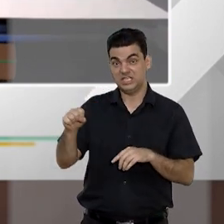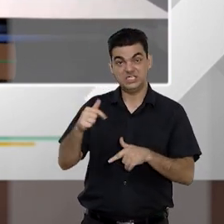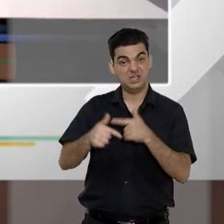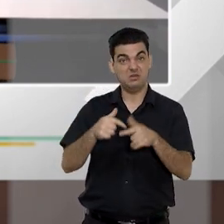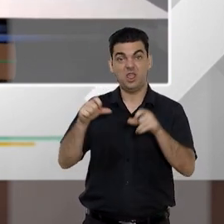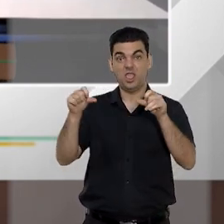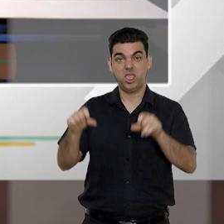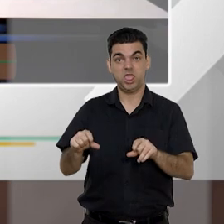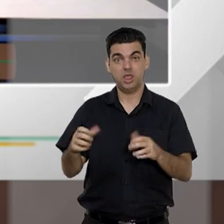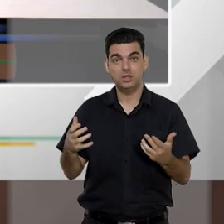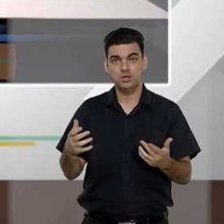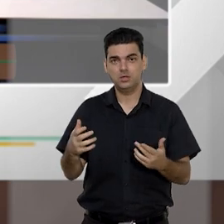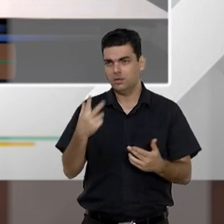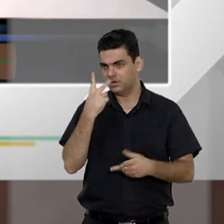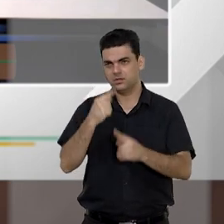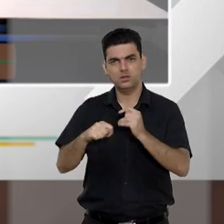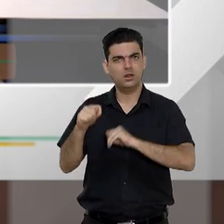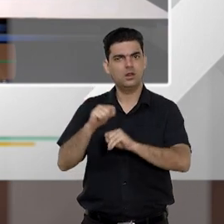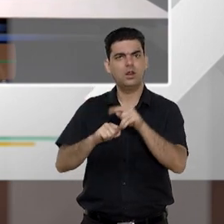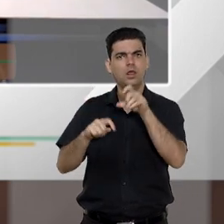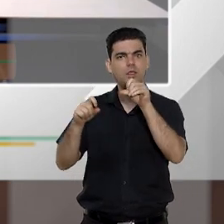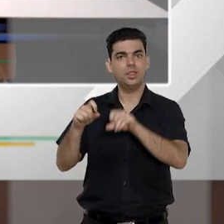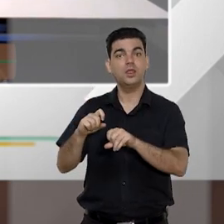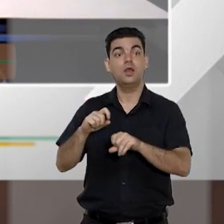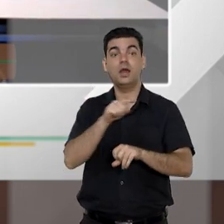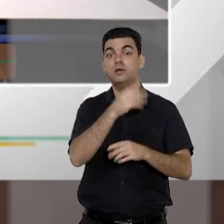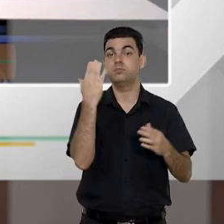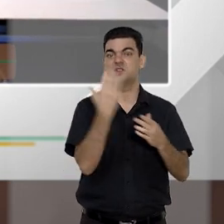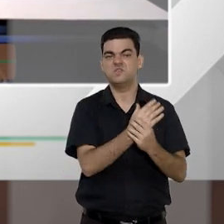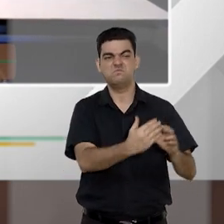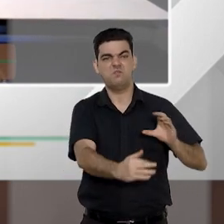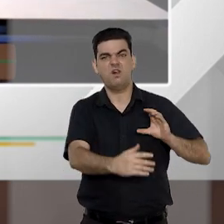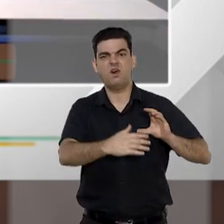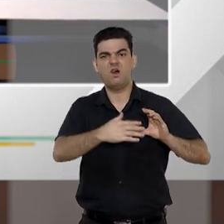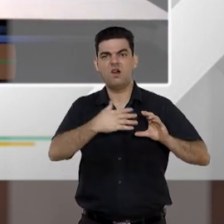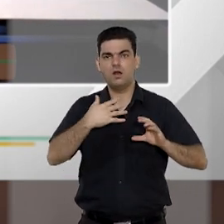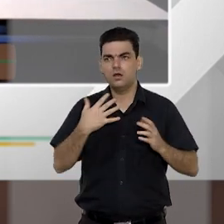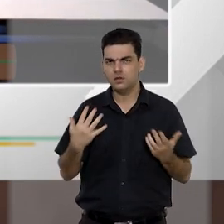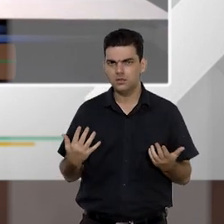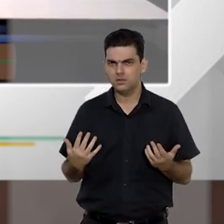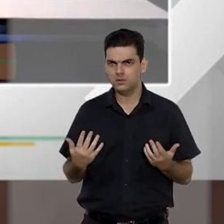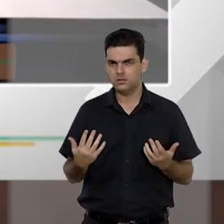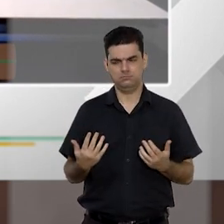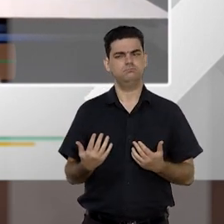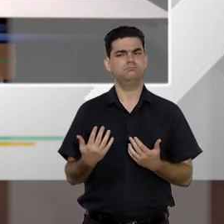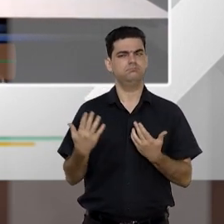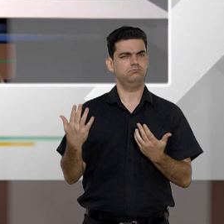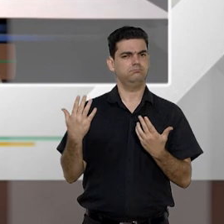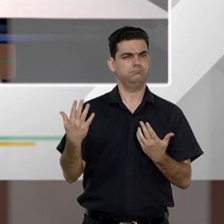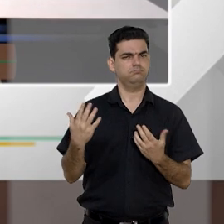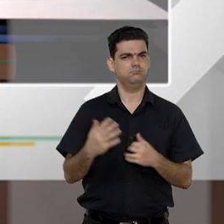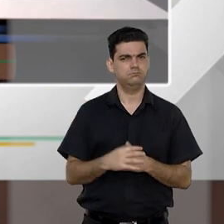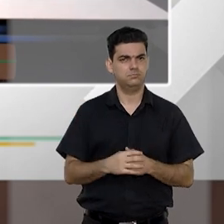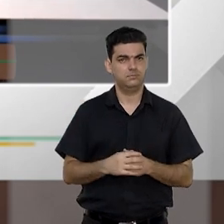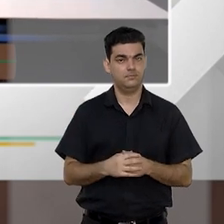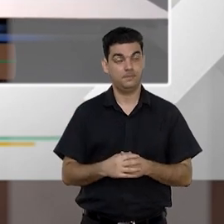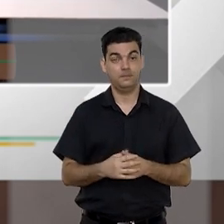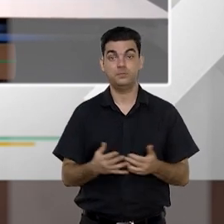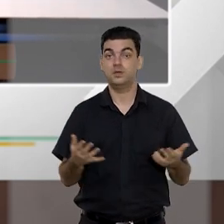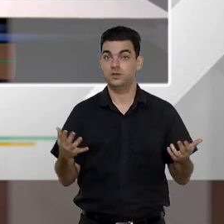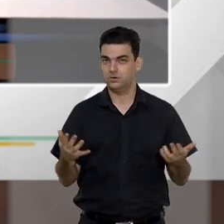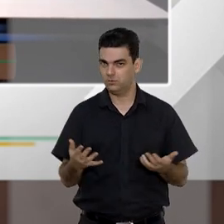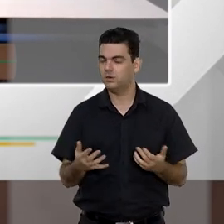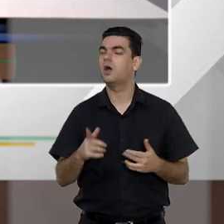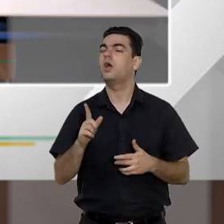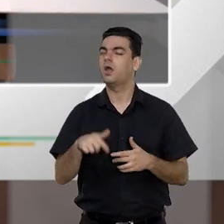uma ineficiência no âmbito administrativo leva a milhares de ação no âmbito judicial. Então, eu acho